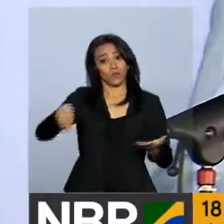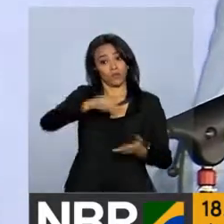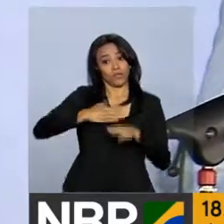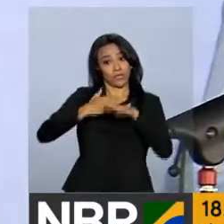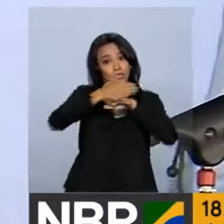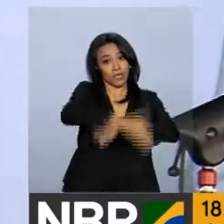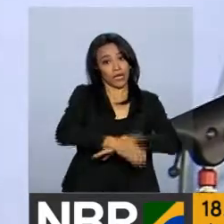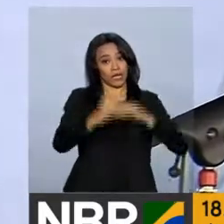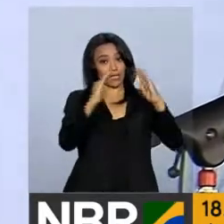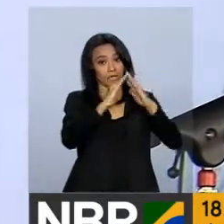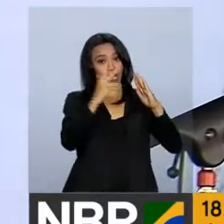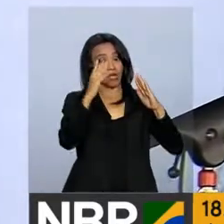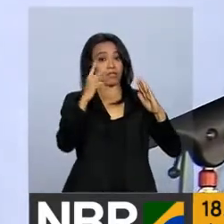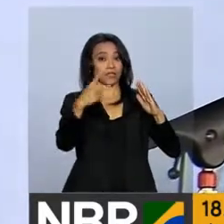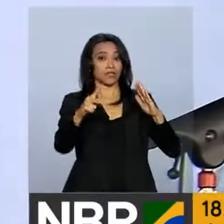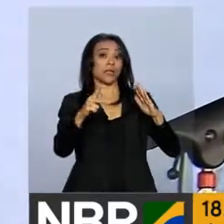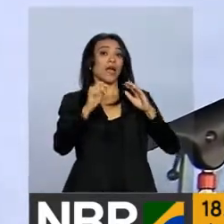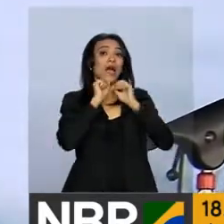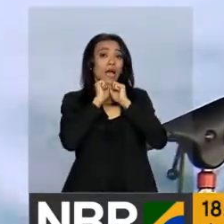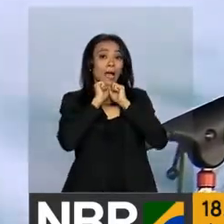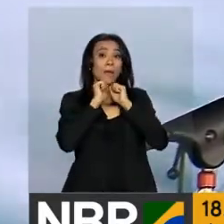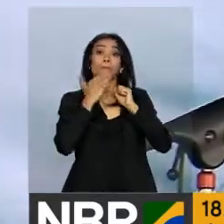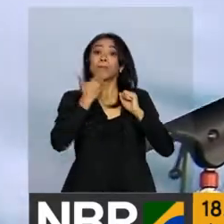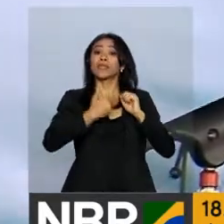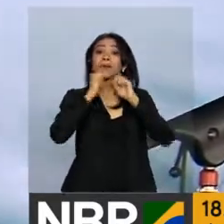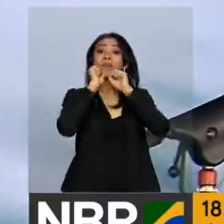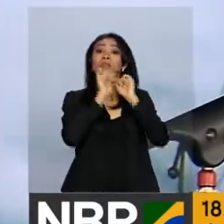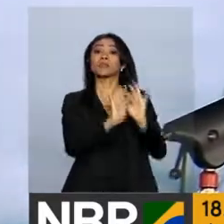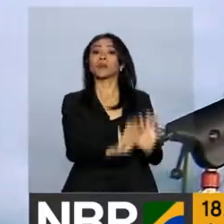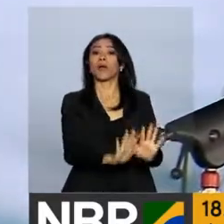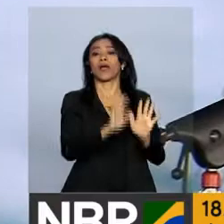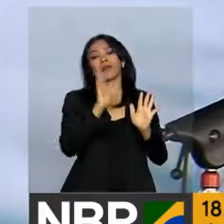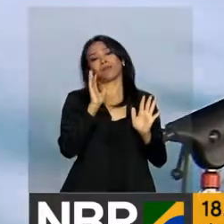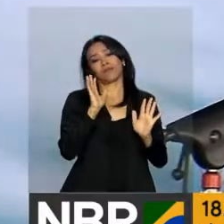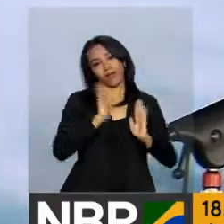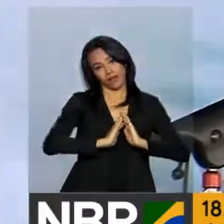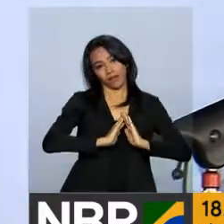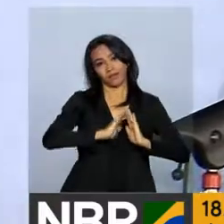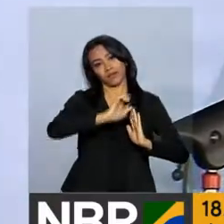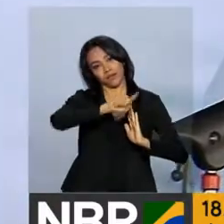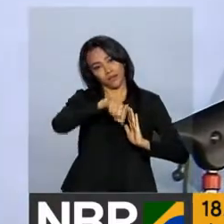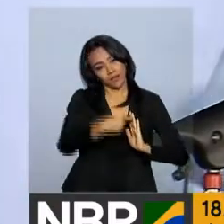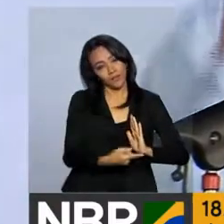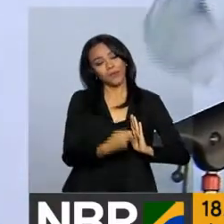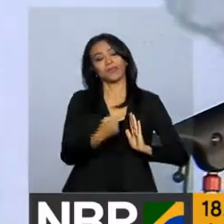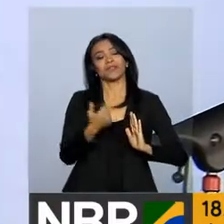casas, abençoem, peço para abençoar em primeiro lugar a casa e depois